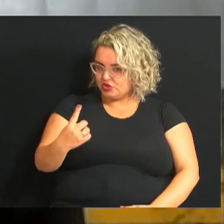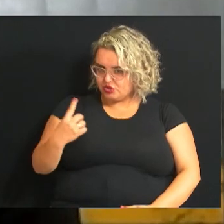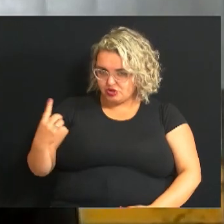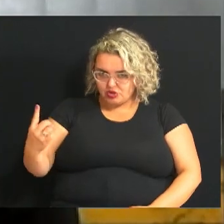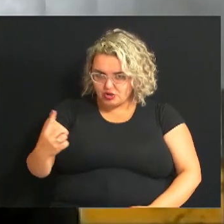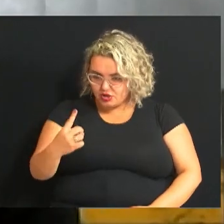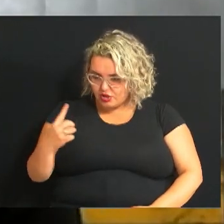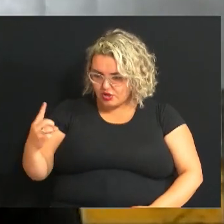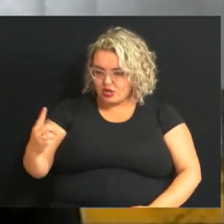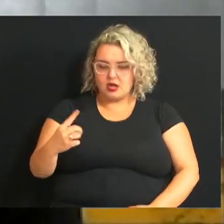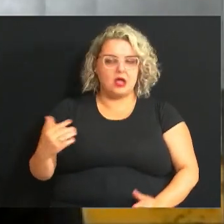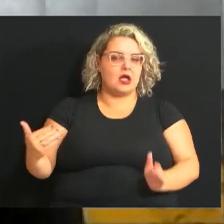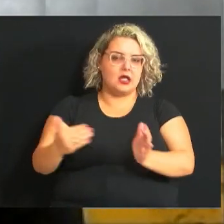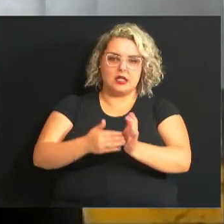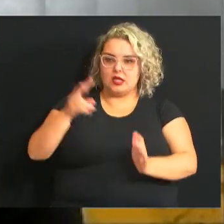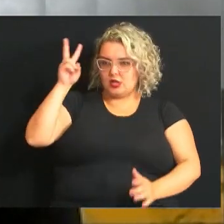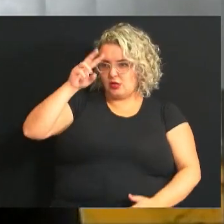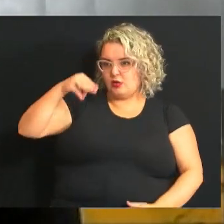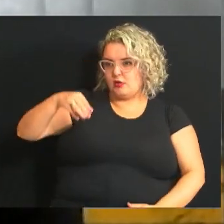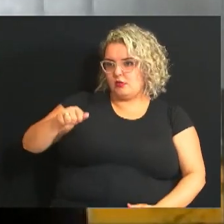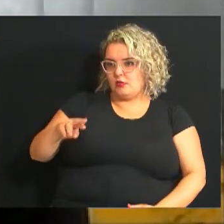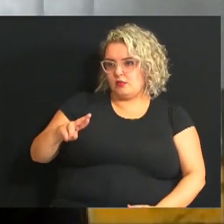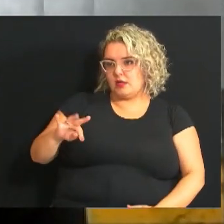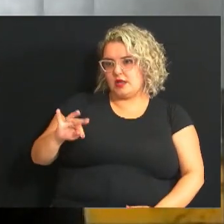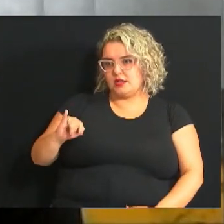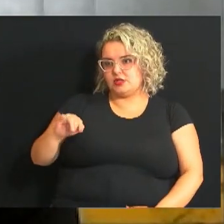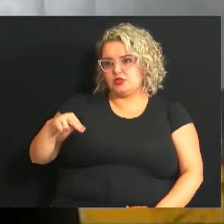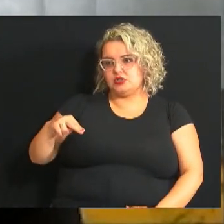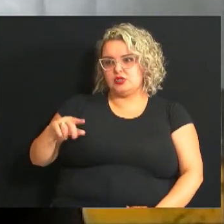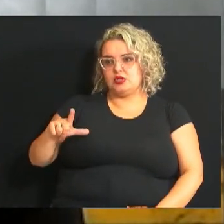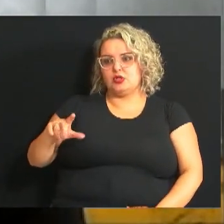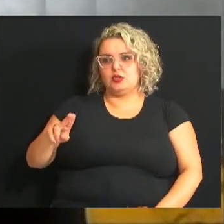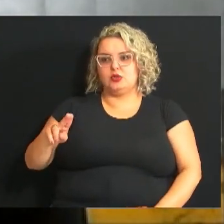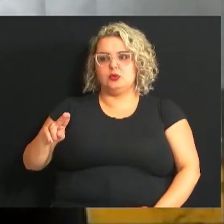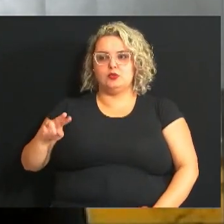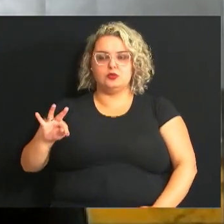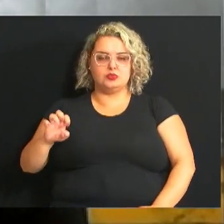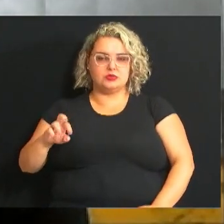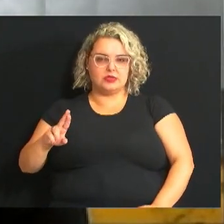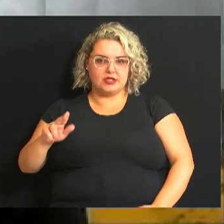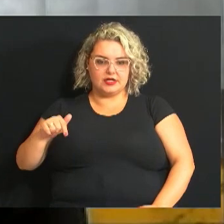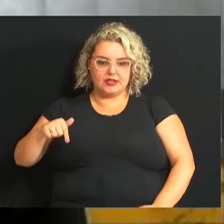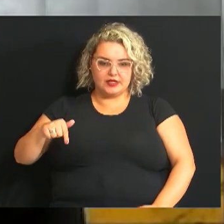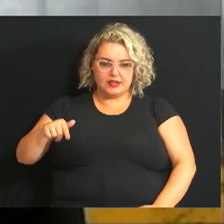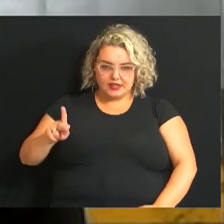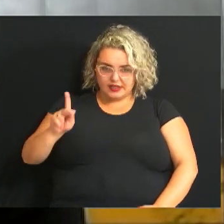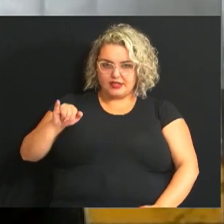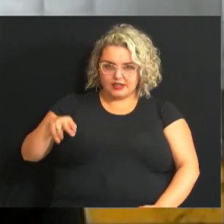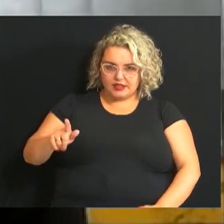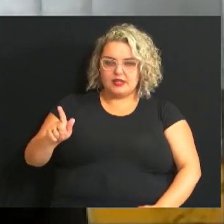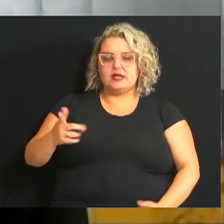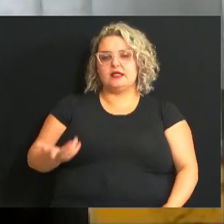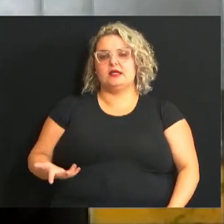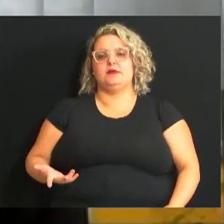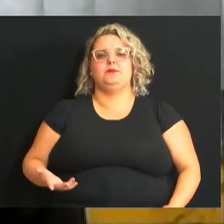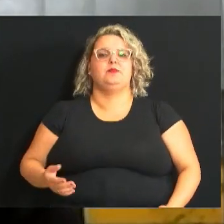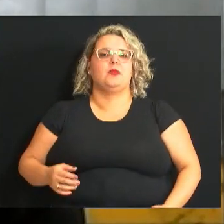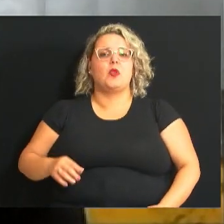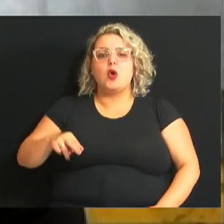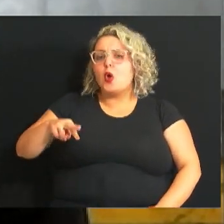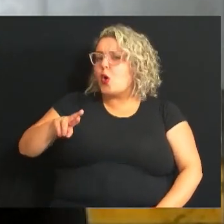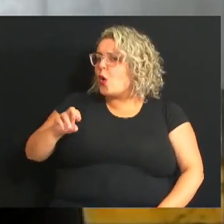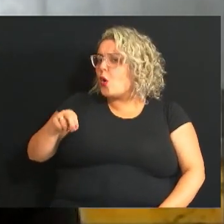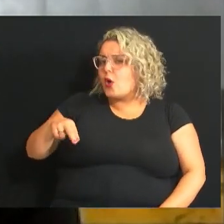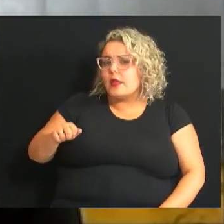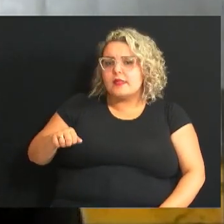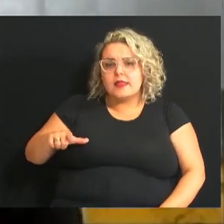Luther King, Ronaldo Fenômeno, Lionel Messi. Então, assim, é um livro que inicialmente era para ser com